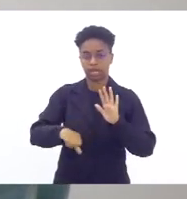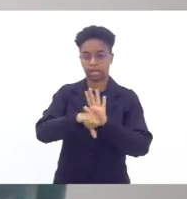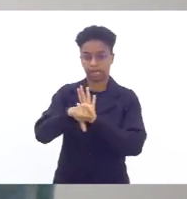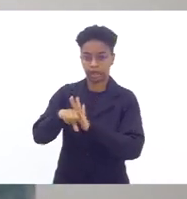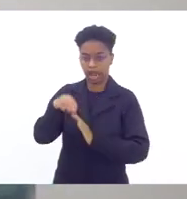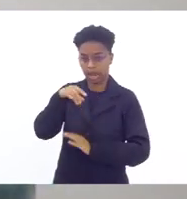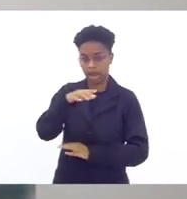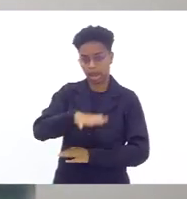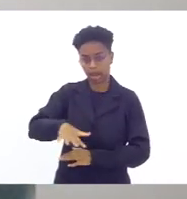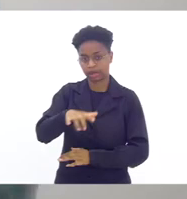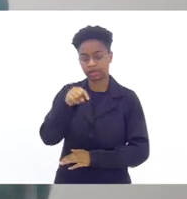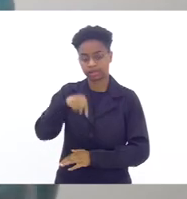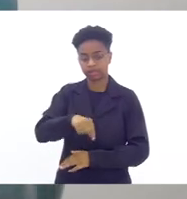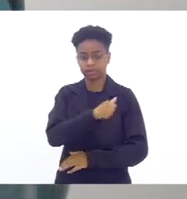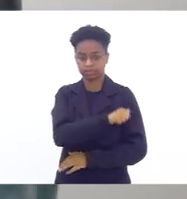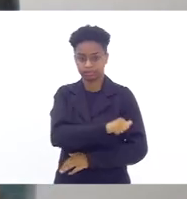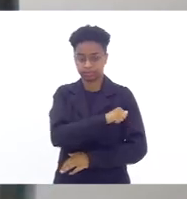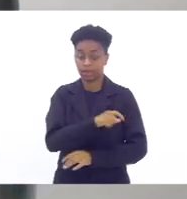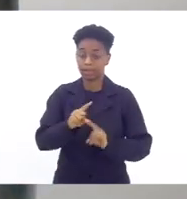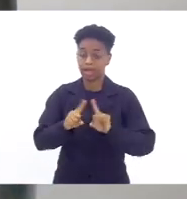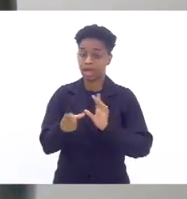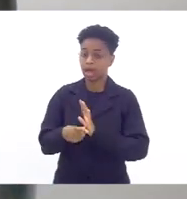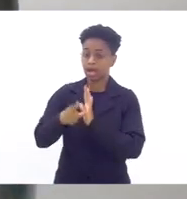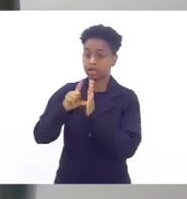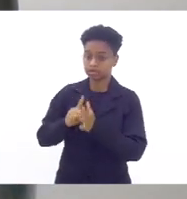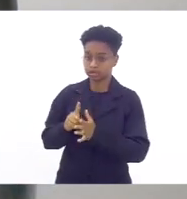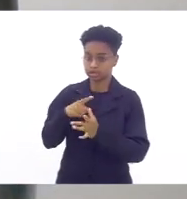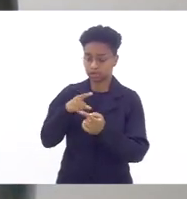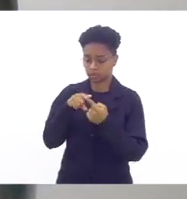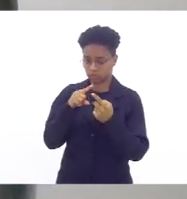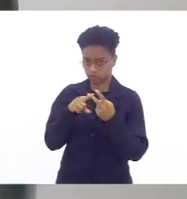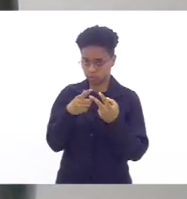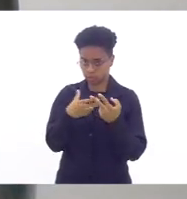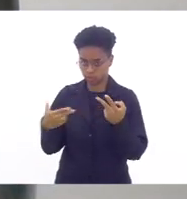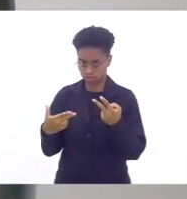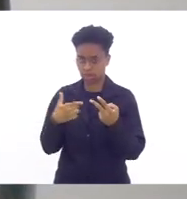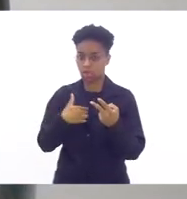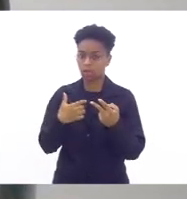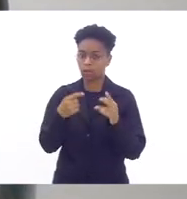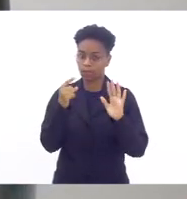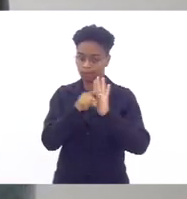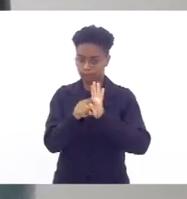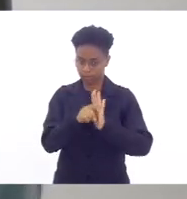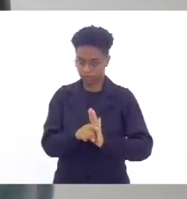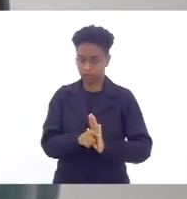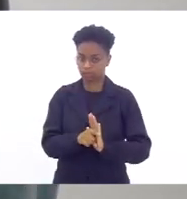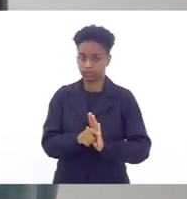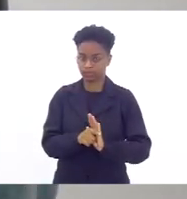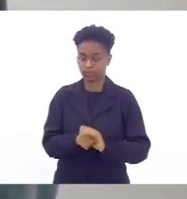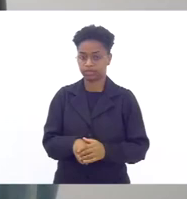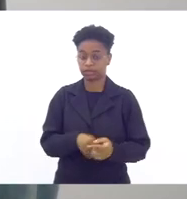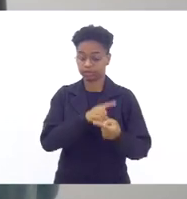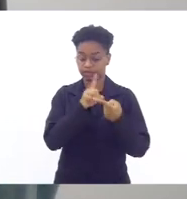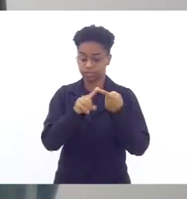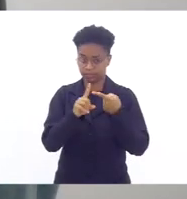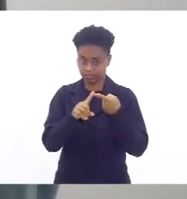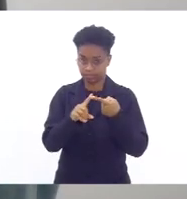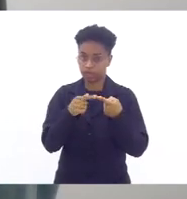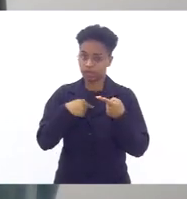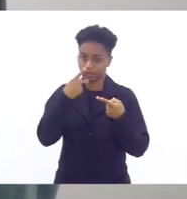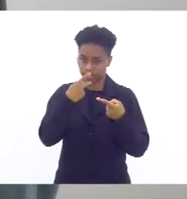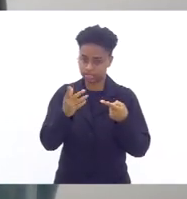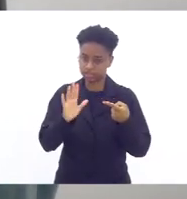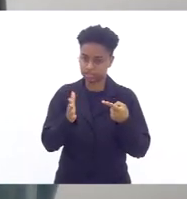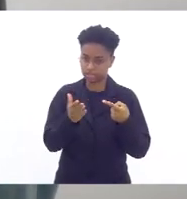Pública do Rio de Janeiro eu queria Antes também fazer duas questões que eu gostaria que você respondesse se tiver a primeira eu já falei